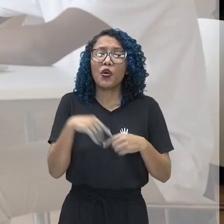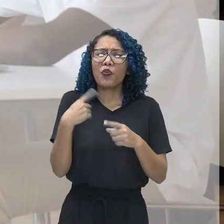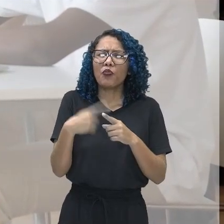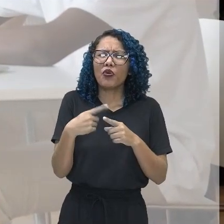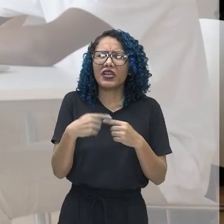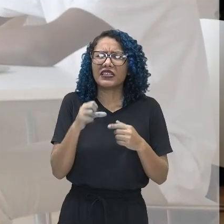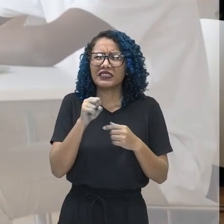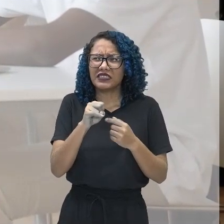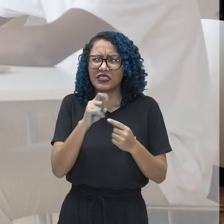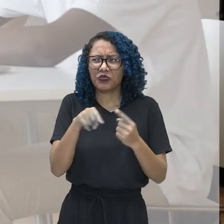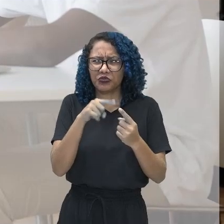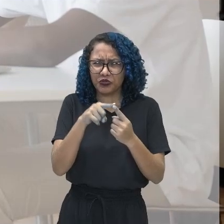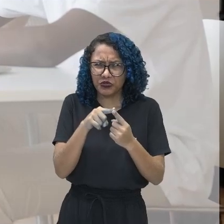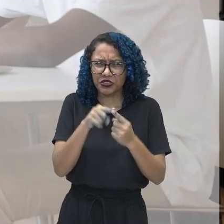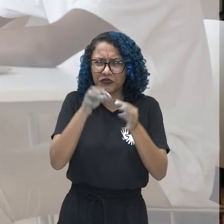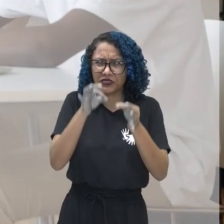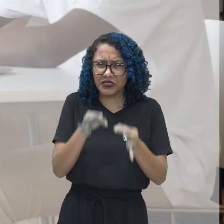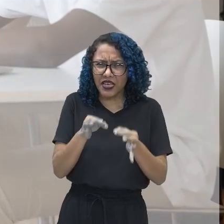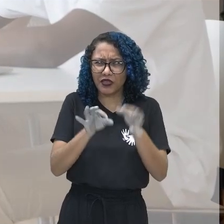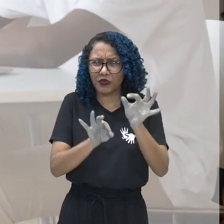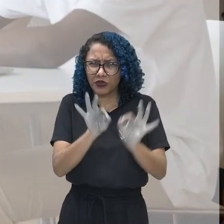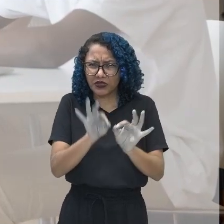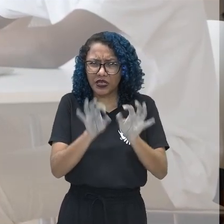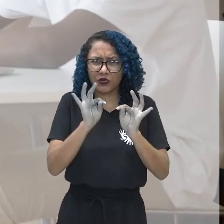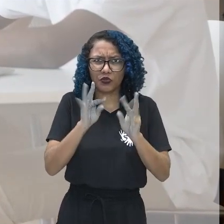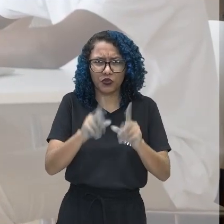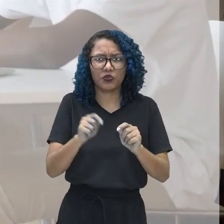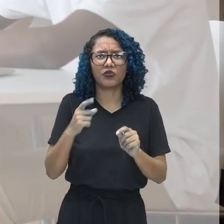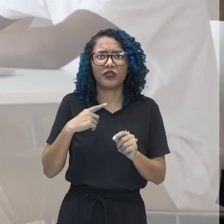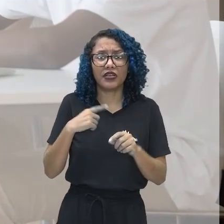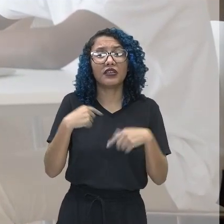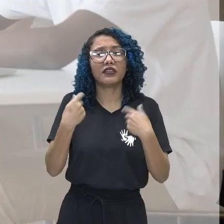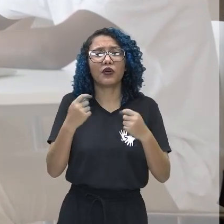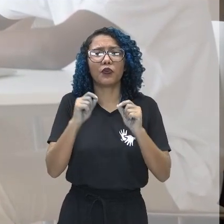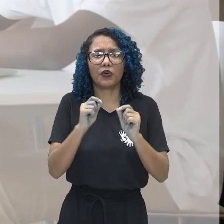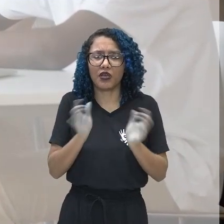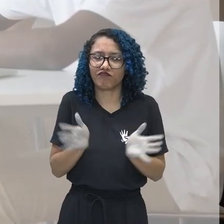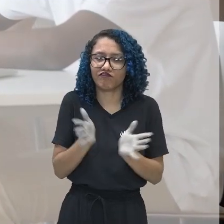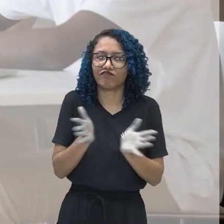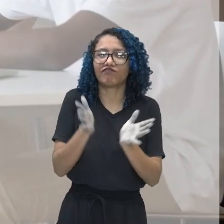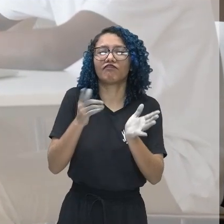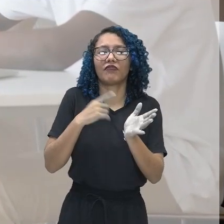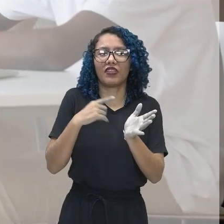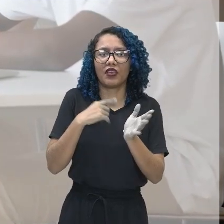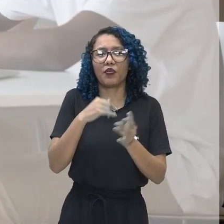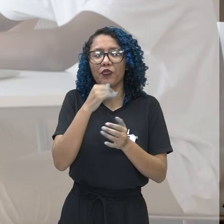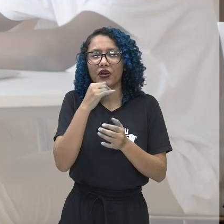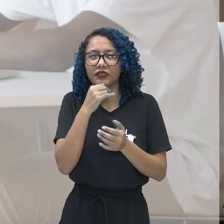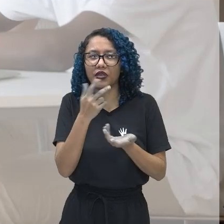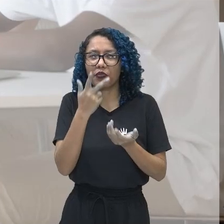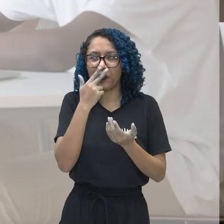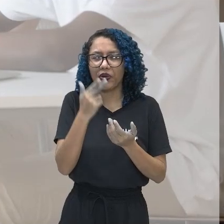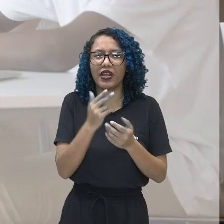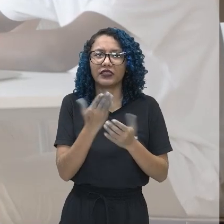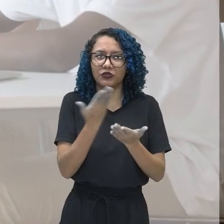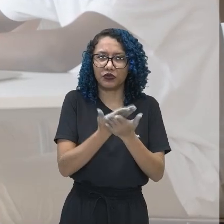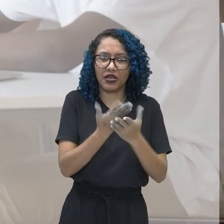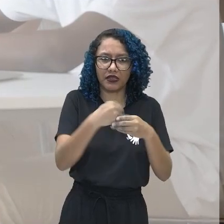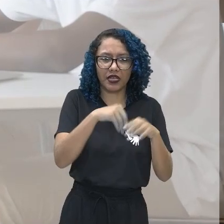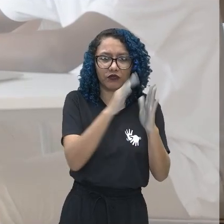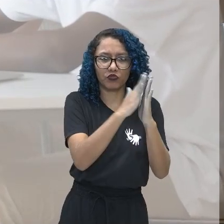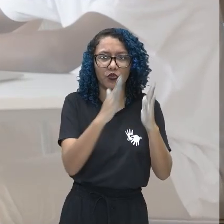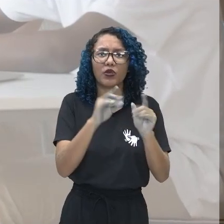metas claras como essas, temos mais motivação para alcançá-las. É como estudar em uma biblioteca cheia de gente